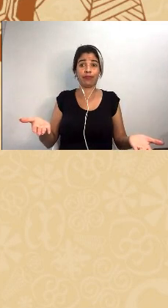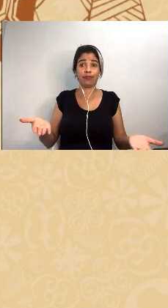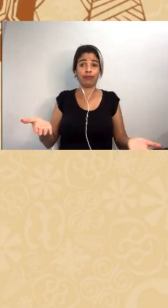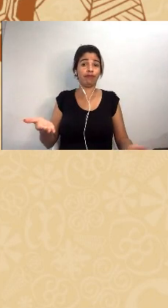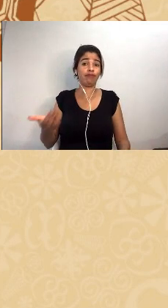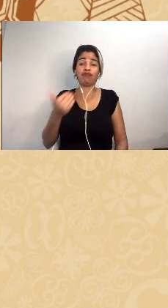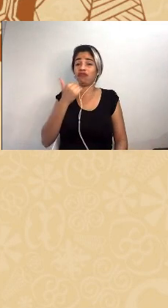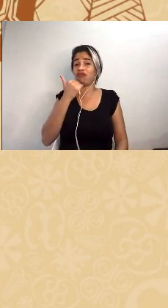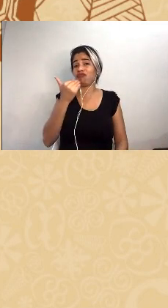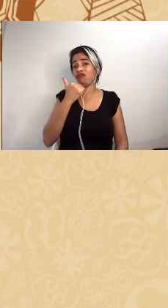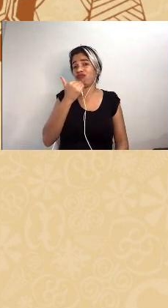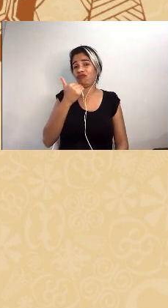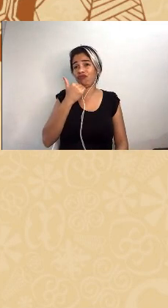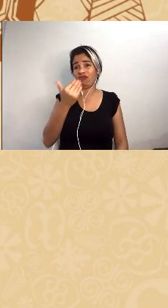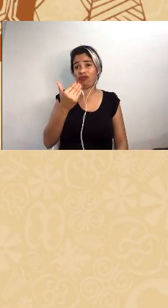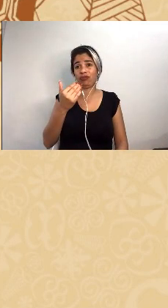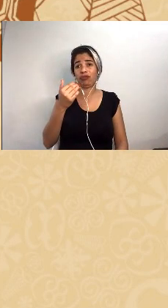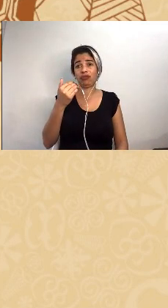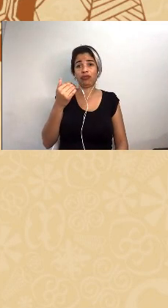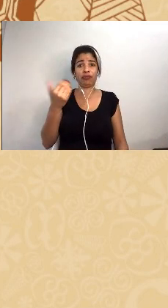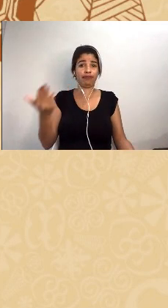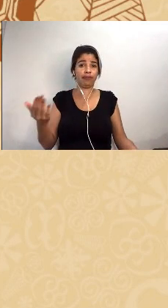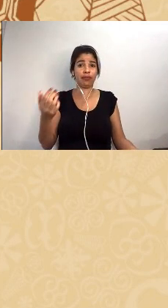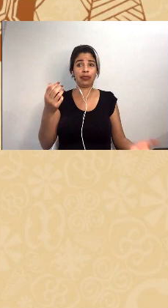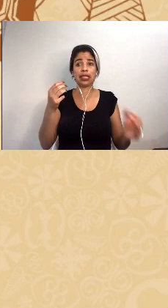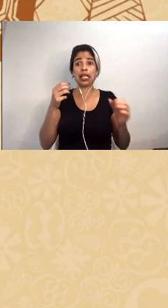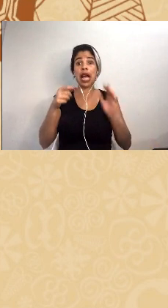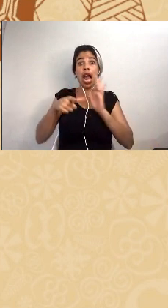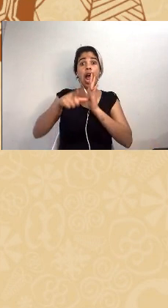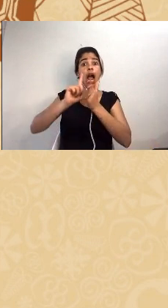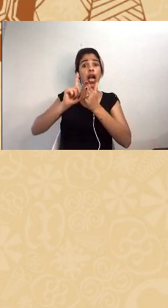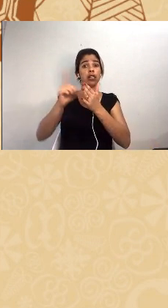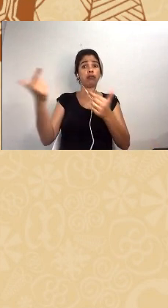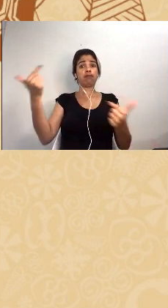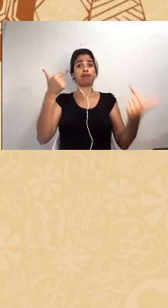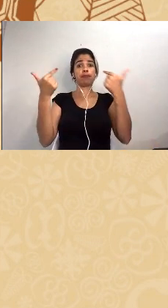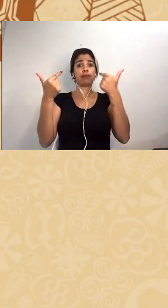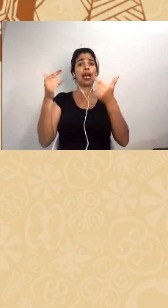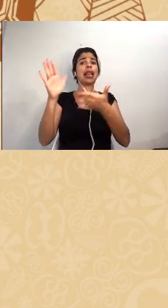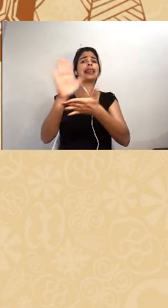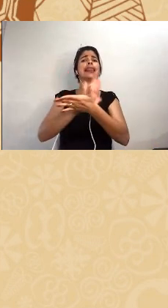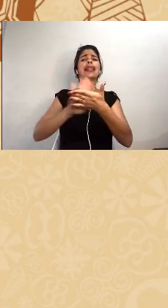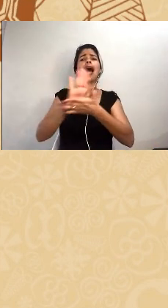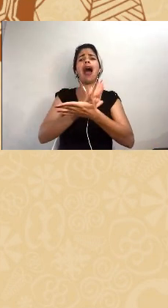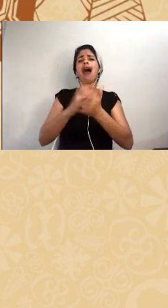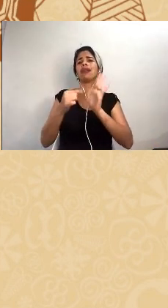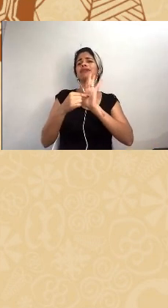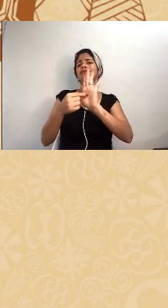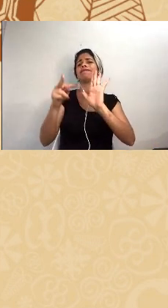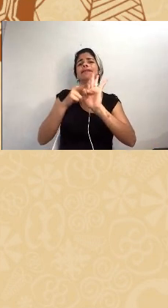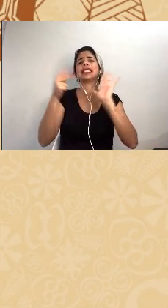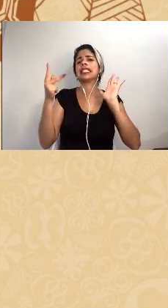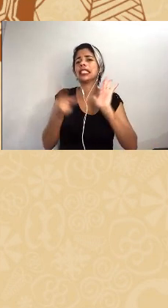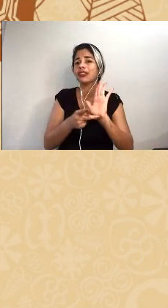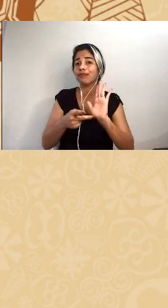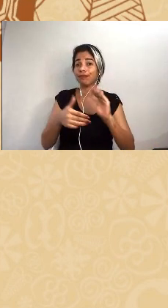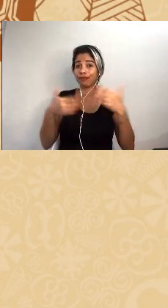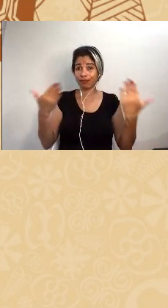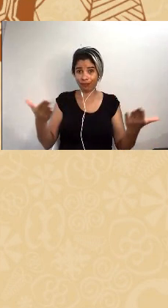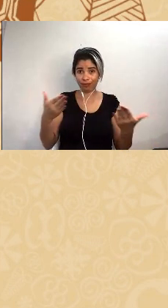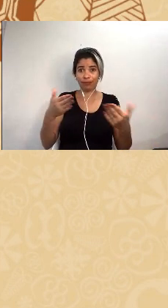Antes que ele fosse abordado, nada disso apareceu. Então, exatamente o que a gente falou anteriormente no slide.